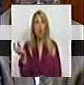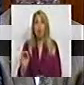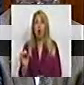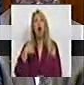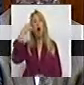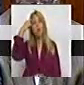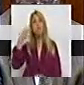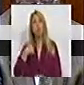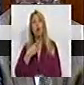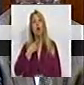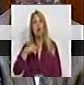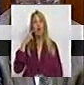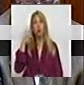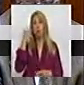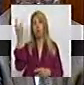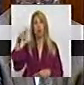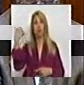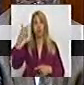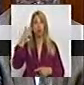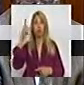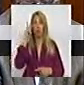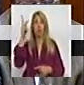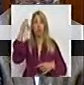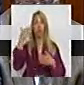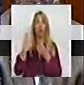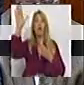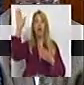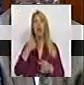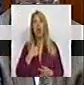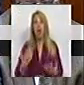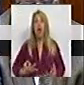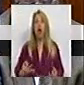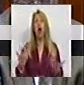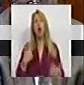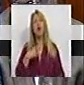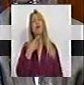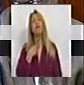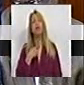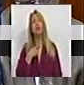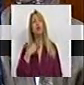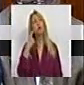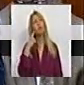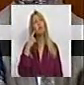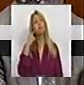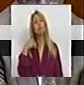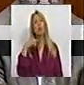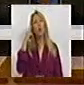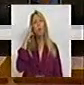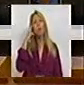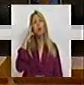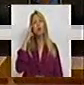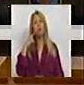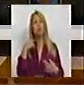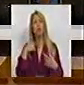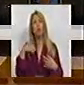vida, sei bem que é um vício. Agora, quando penso em vício, não me ocorre nunca falar de pobreza a seguir. Muito obrigado, Sr. Deputado.